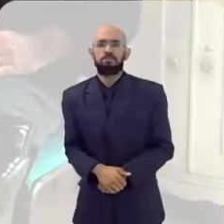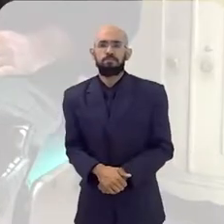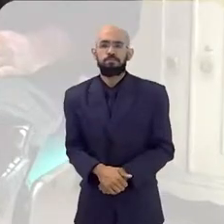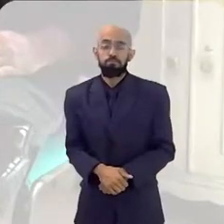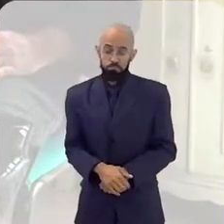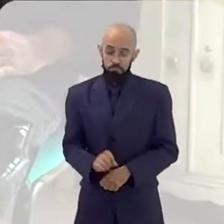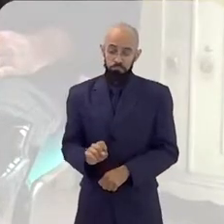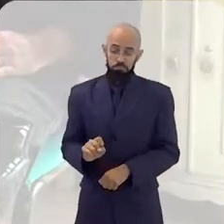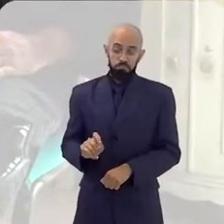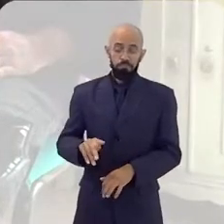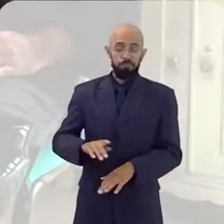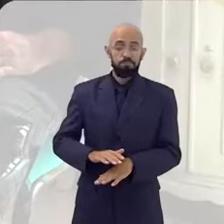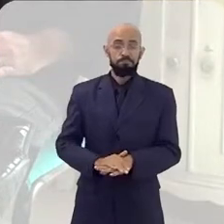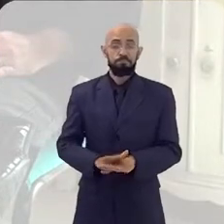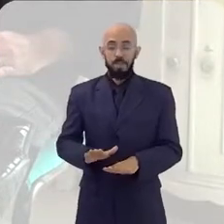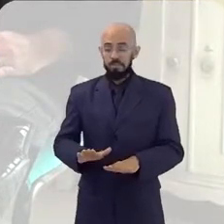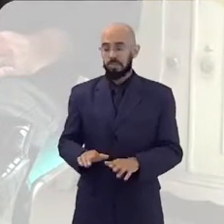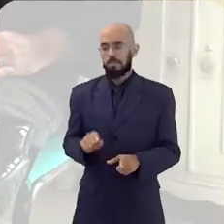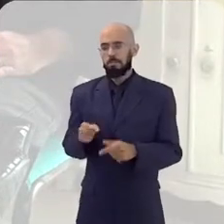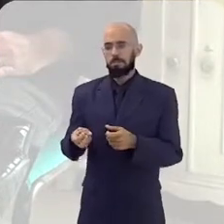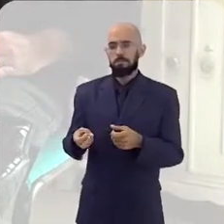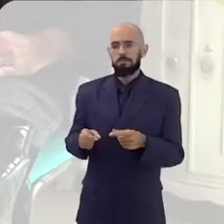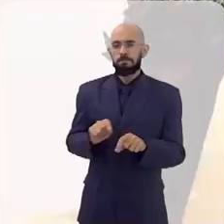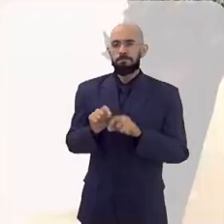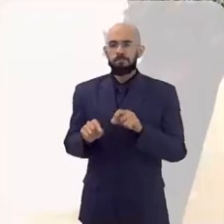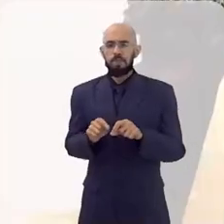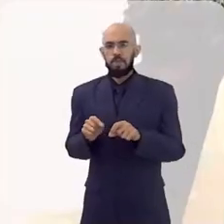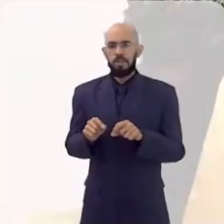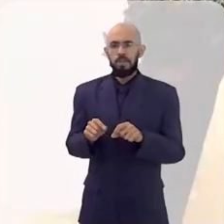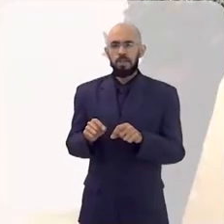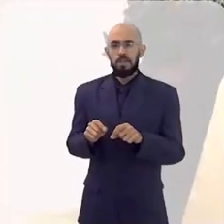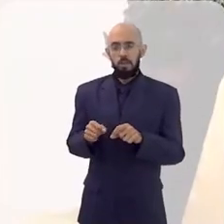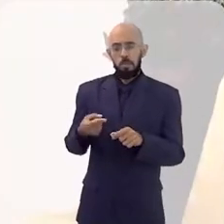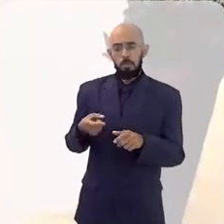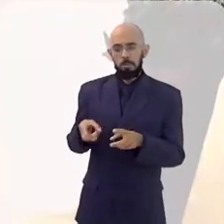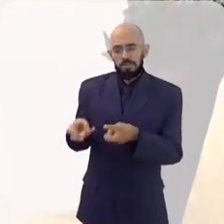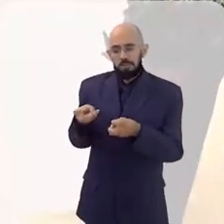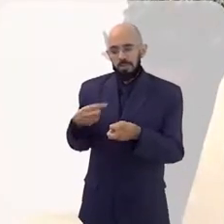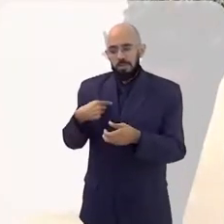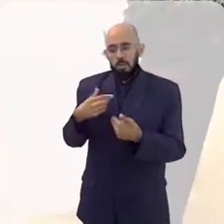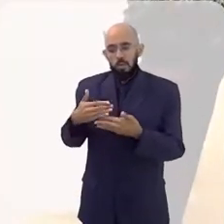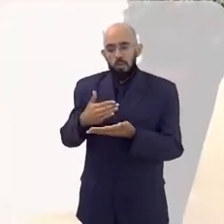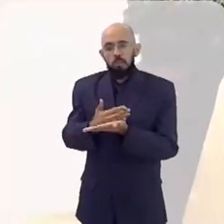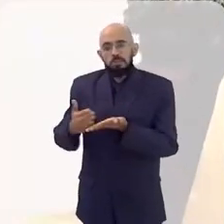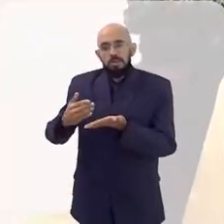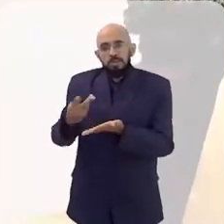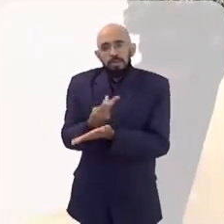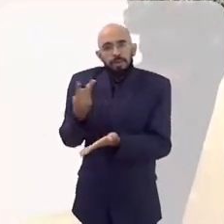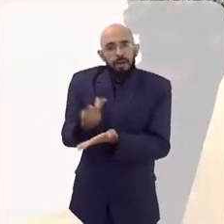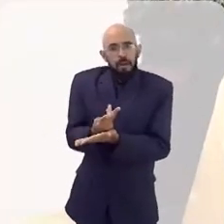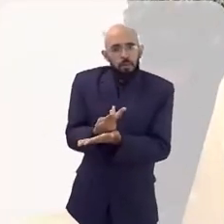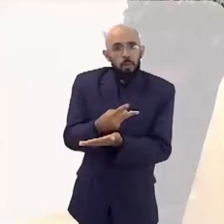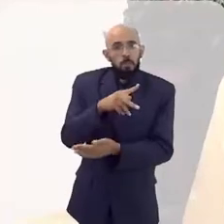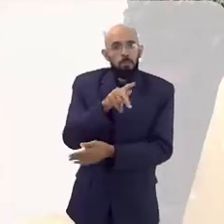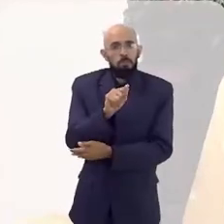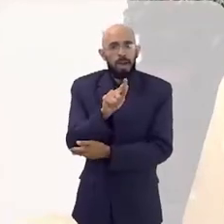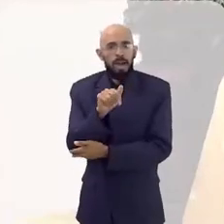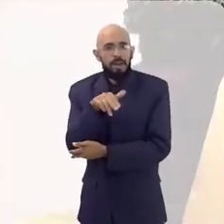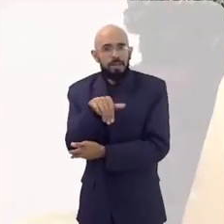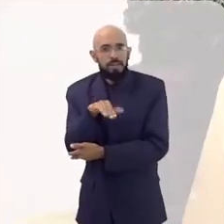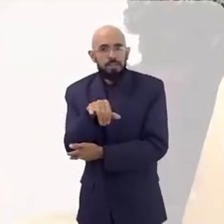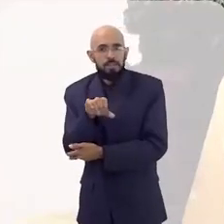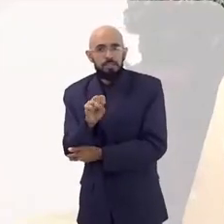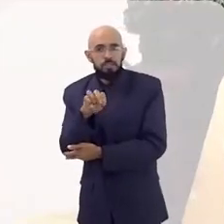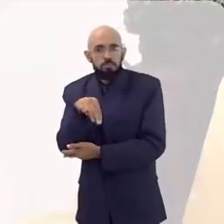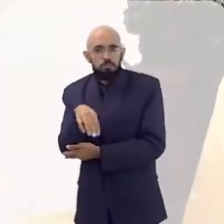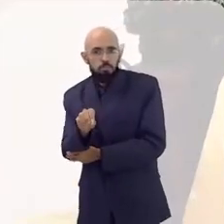Tá. Você, então, eu já vi que eu abri de uma forma errada. Então, o paganismo